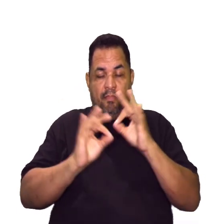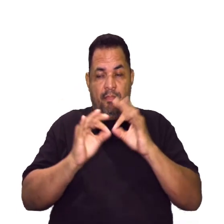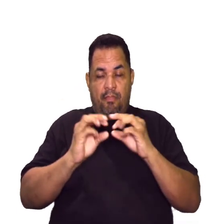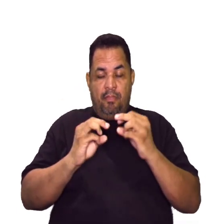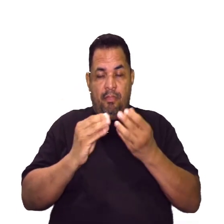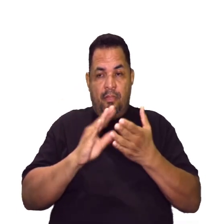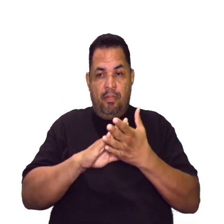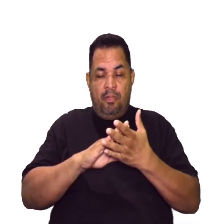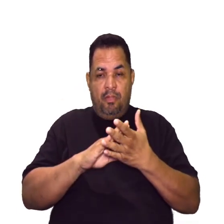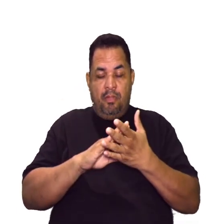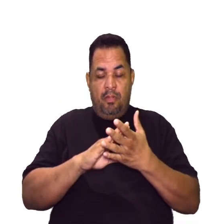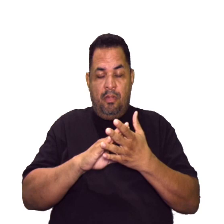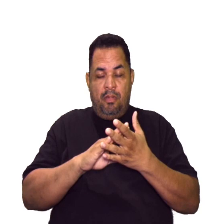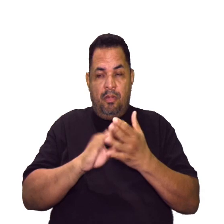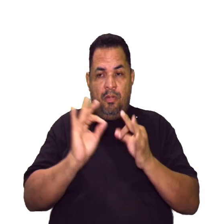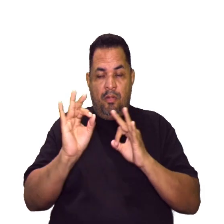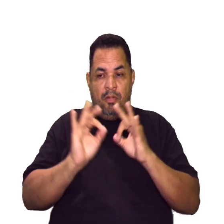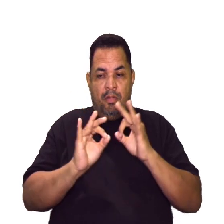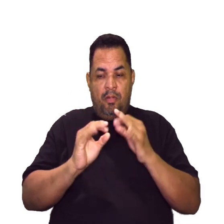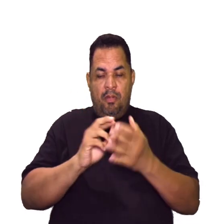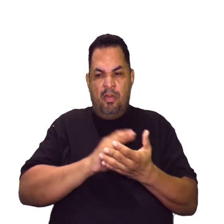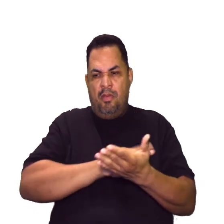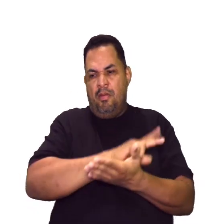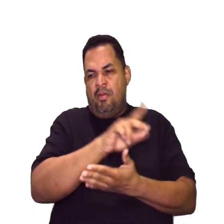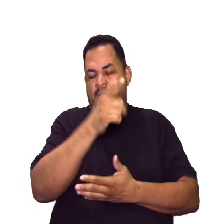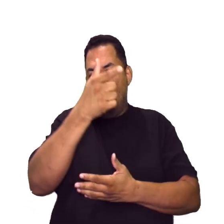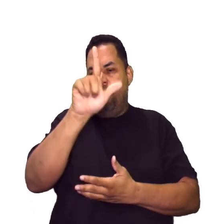tetraédrica, piramidal, dentre outras.